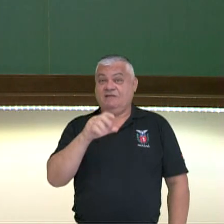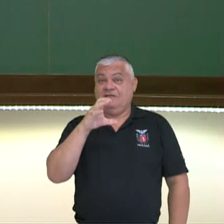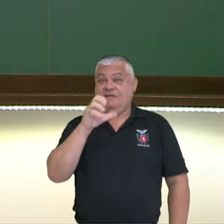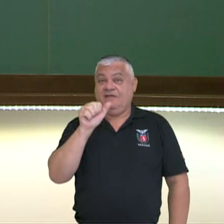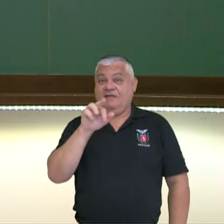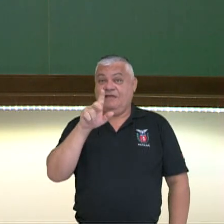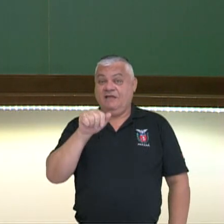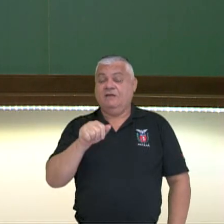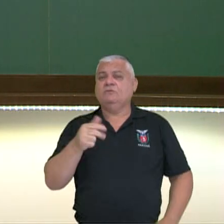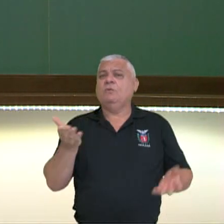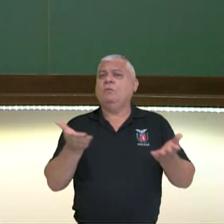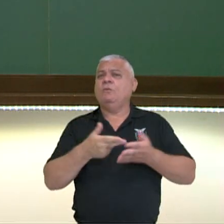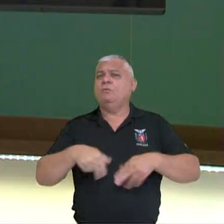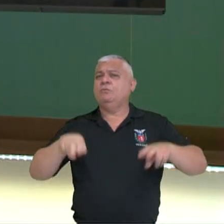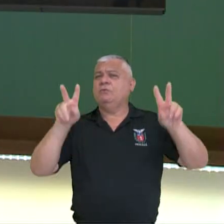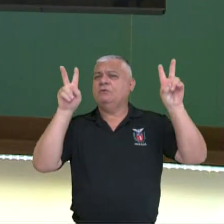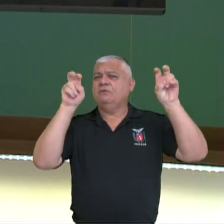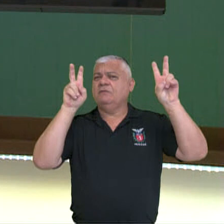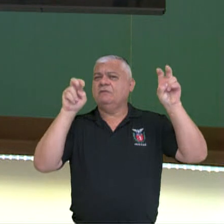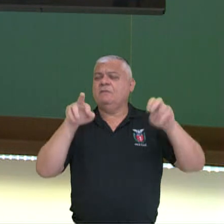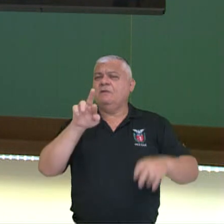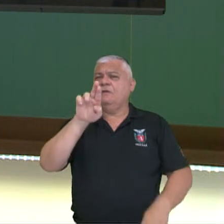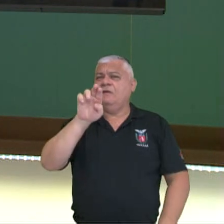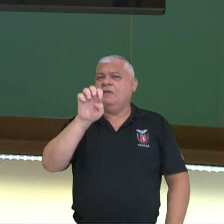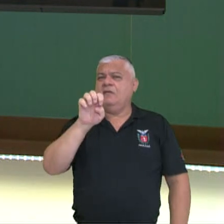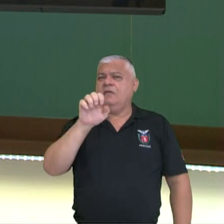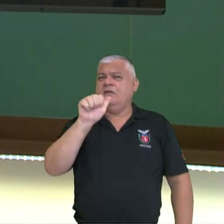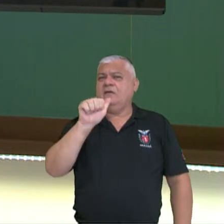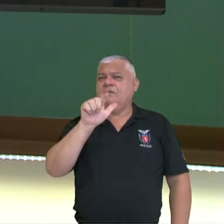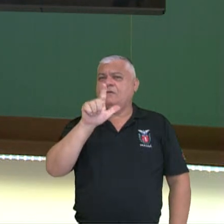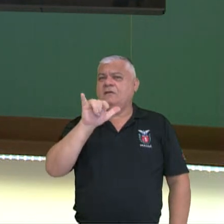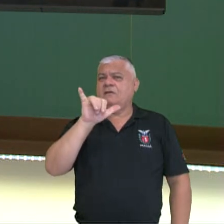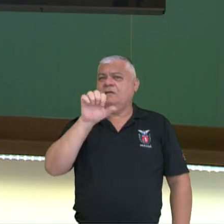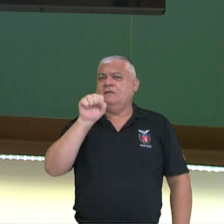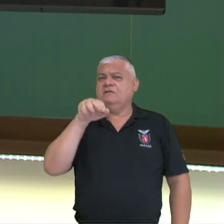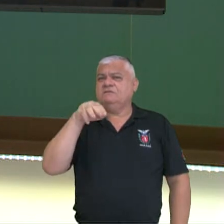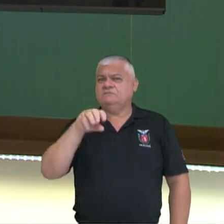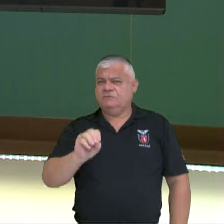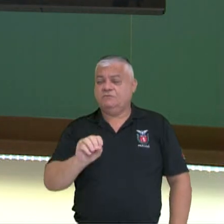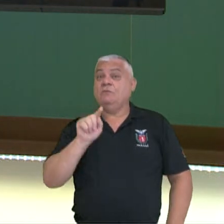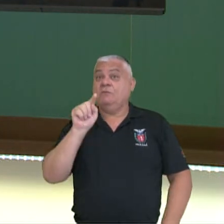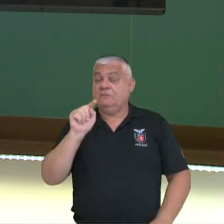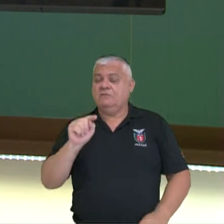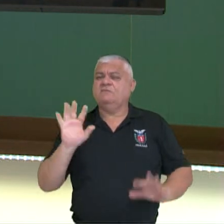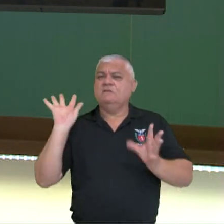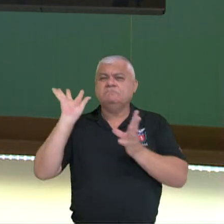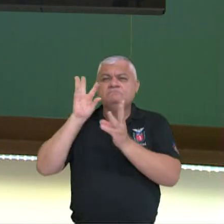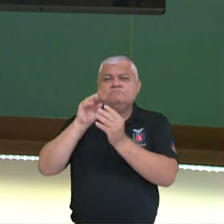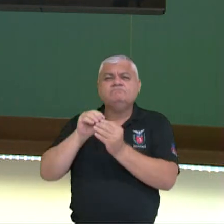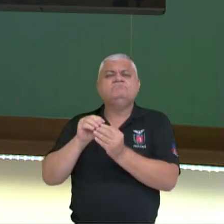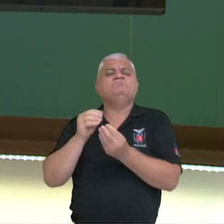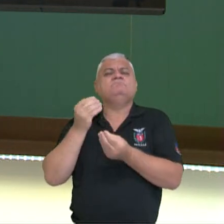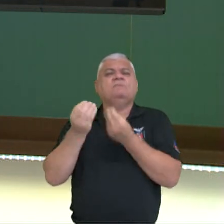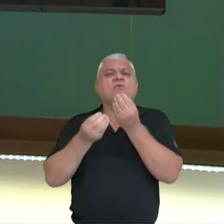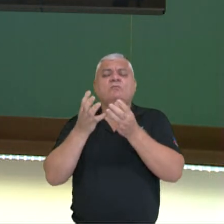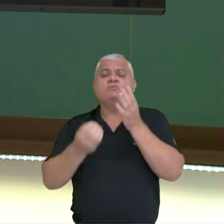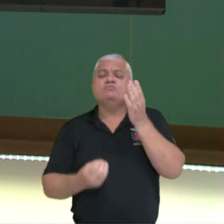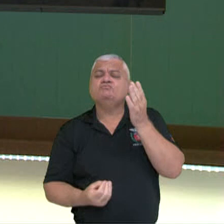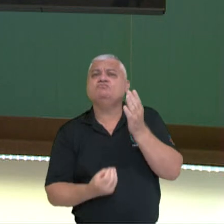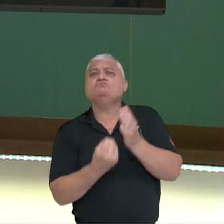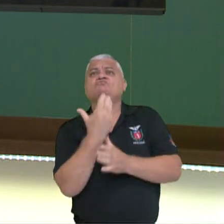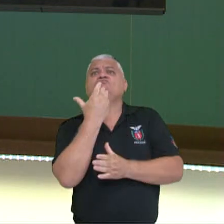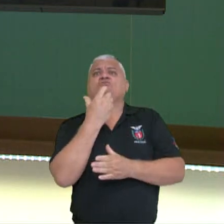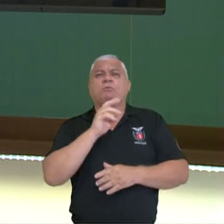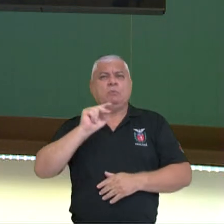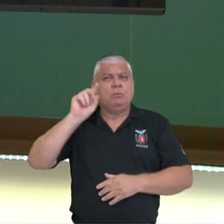tá, pessoal? Então, assim, um grande resumão do contexto histórico. Primeiro de tudo, a gente vai lembrar que o realismo ele surge numa época